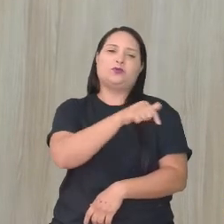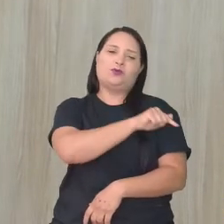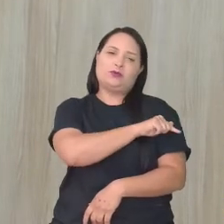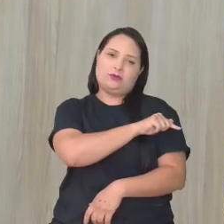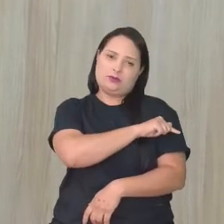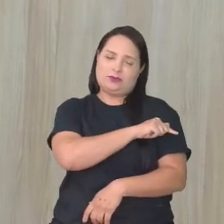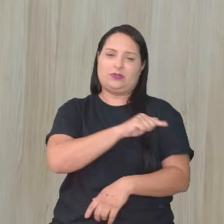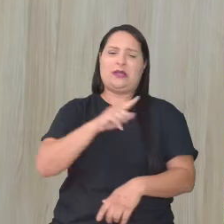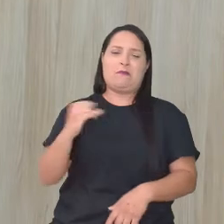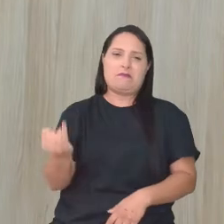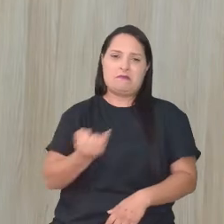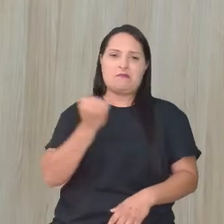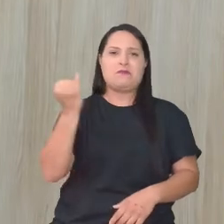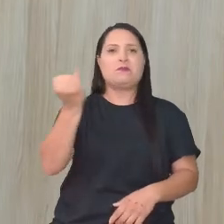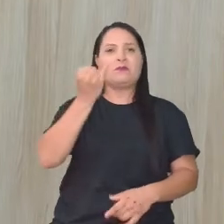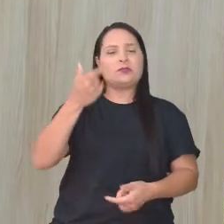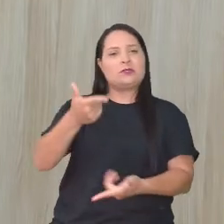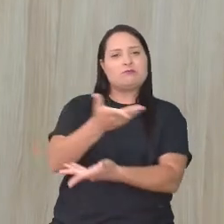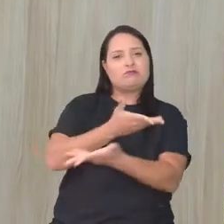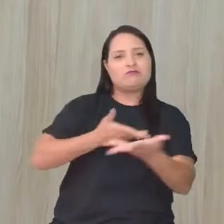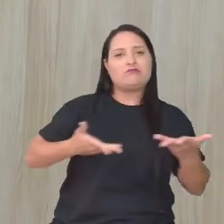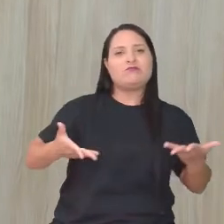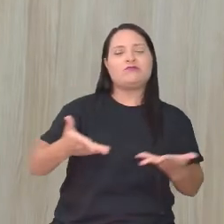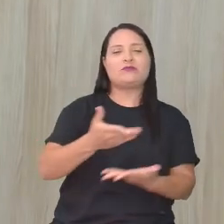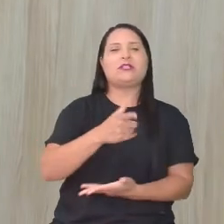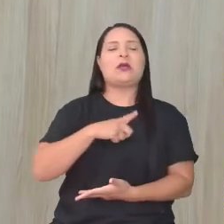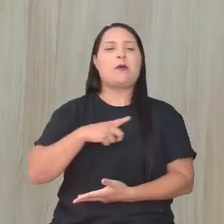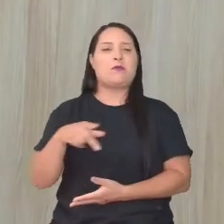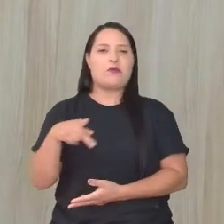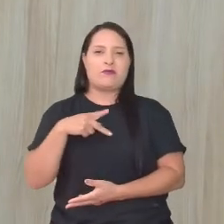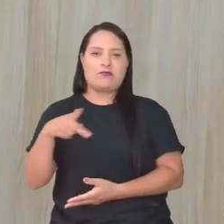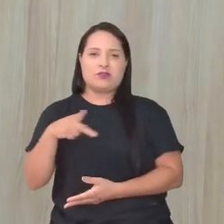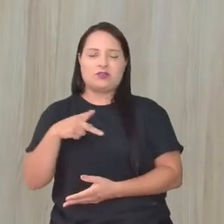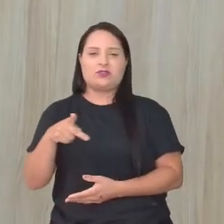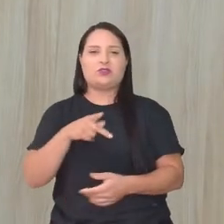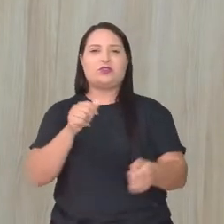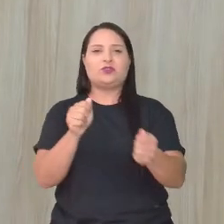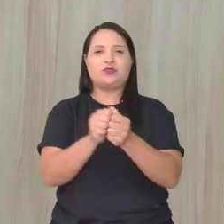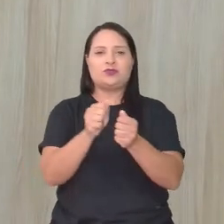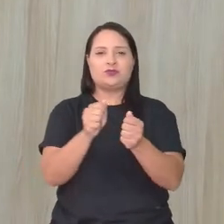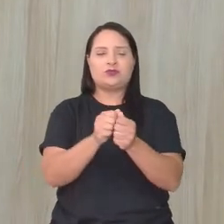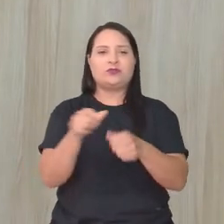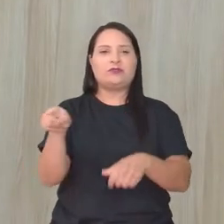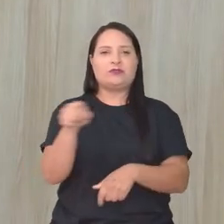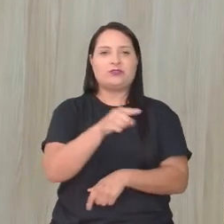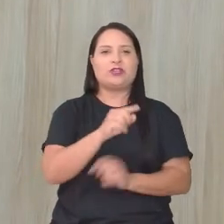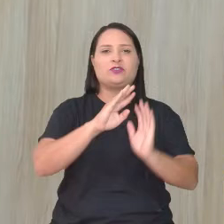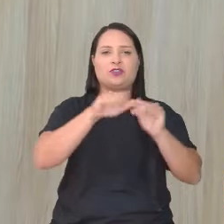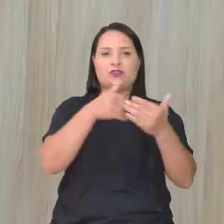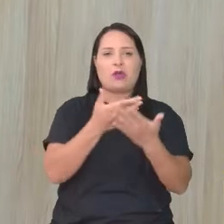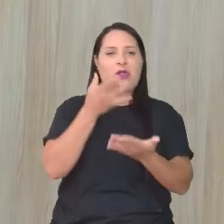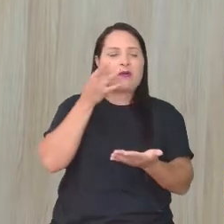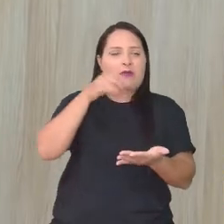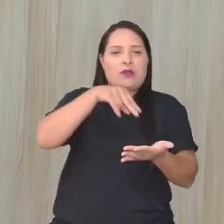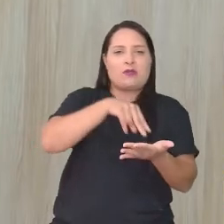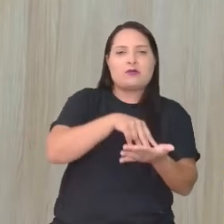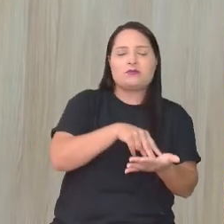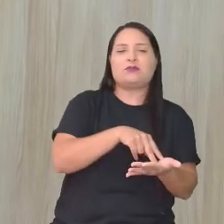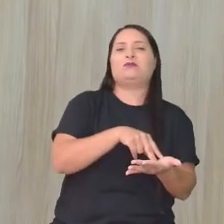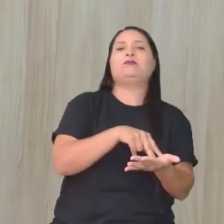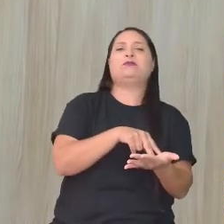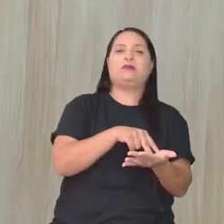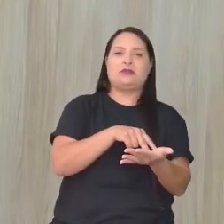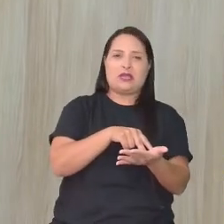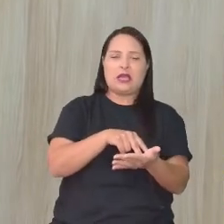a gente ter essa troca. Tem um professor aí de vocês, né, na escola de origem de vocês e a gente aqui, que vocês também